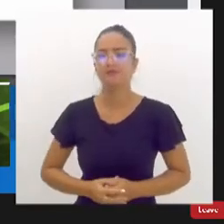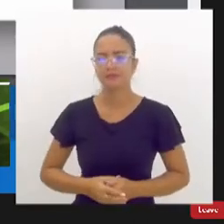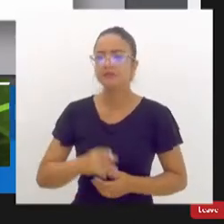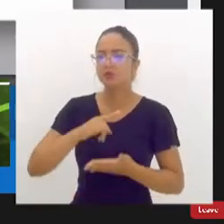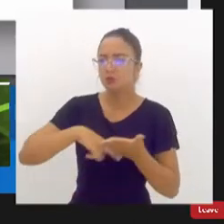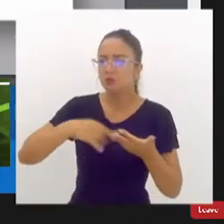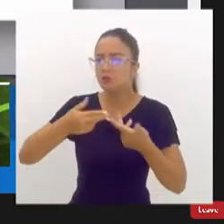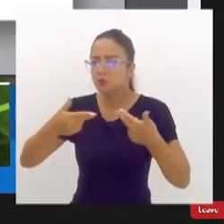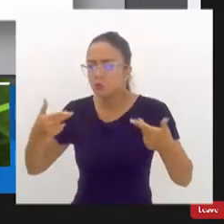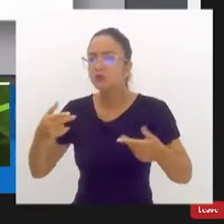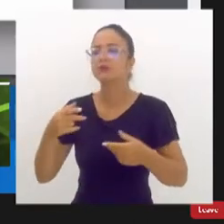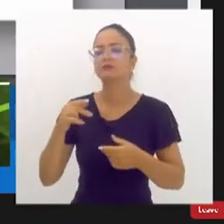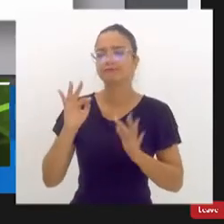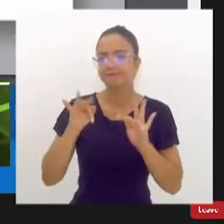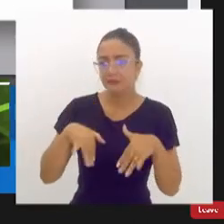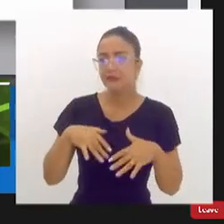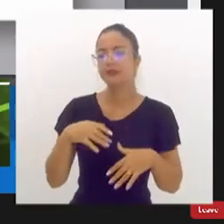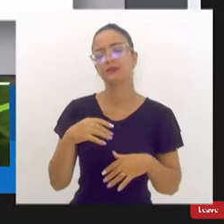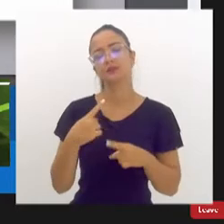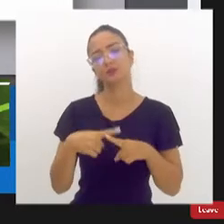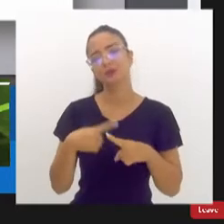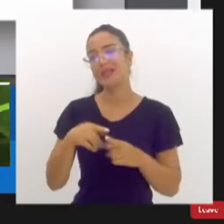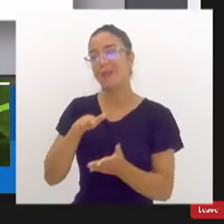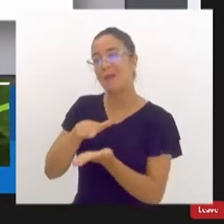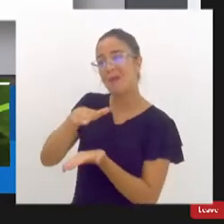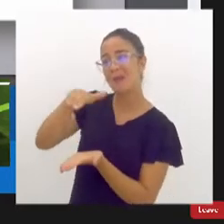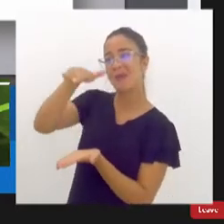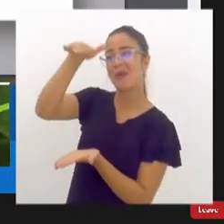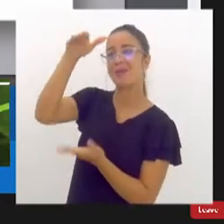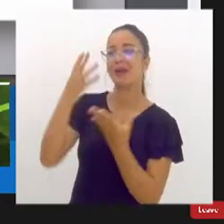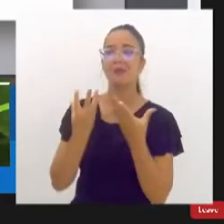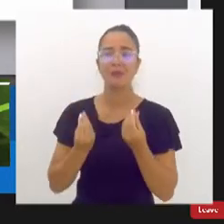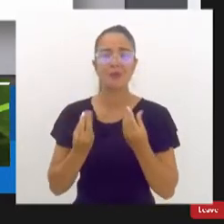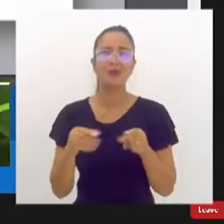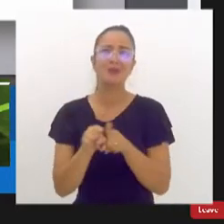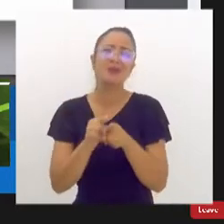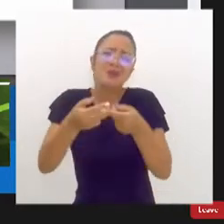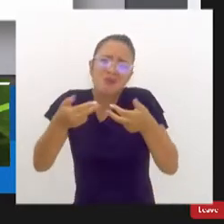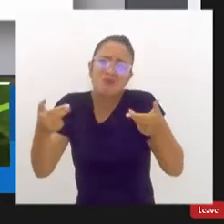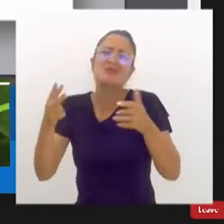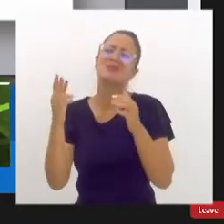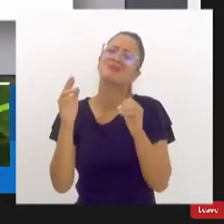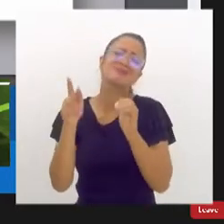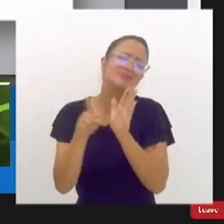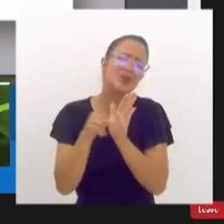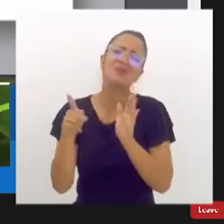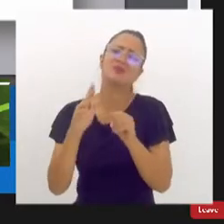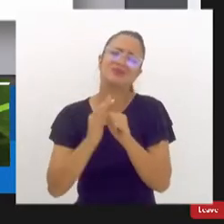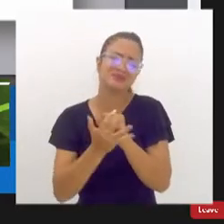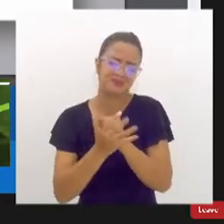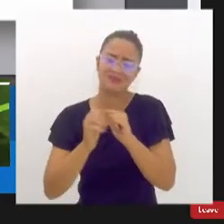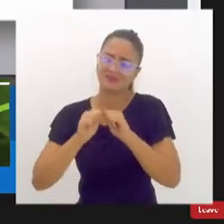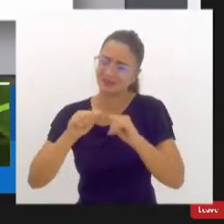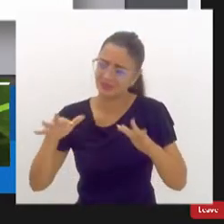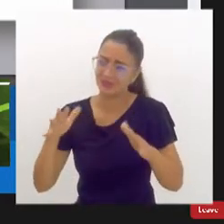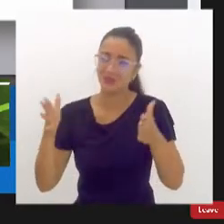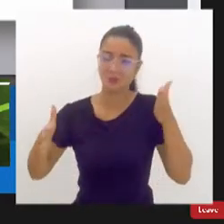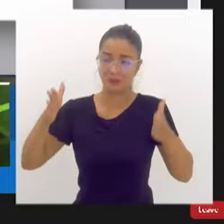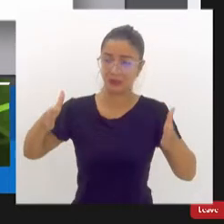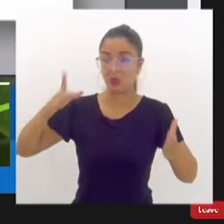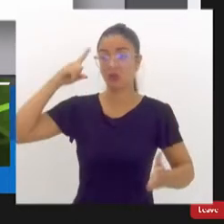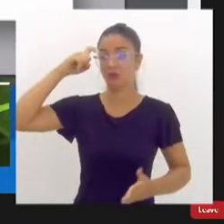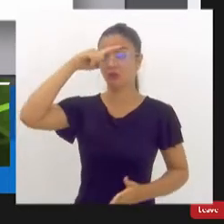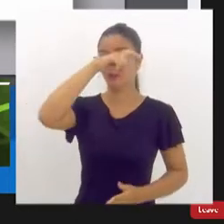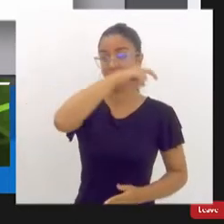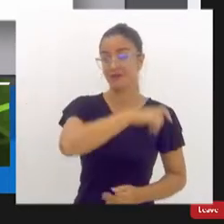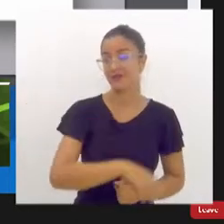final, uma vez que houve esse acúmulo e todas as questões decorrentes da pandemia, não só o aumento dos documentos pelos alunos, mas